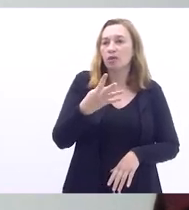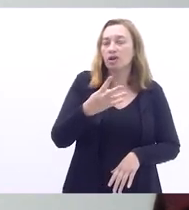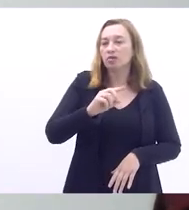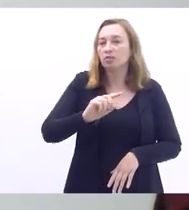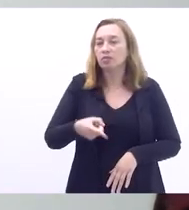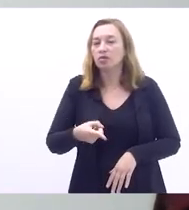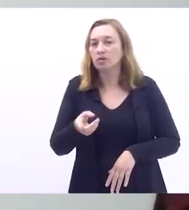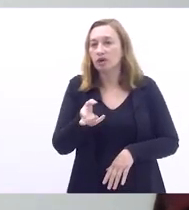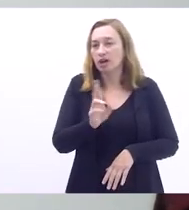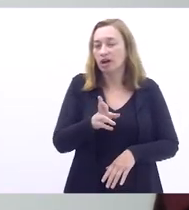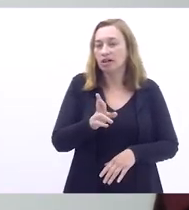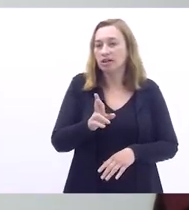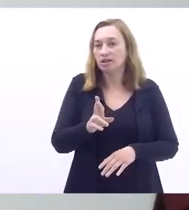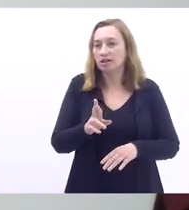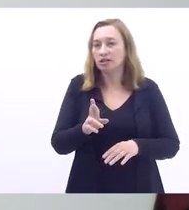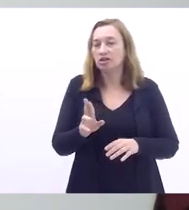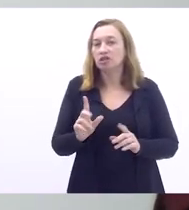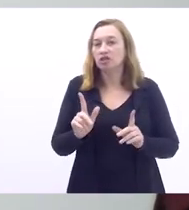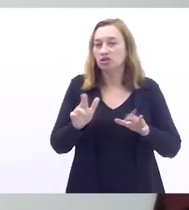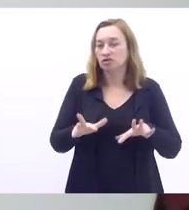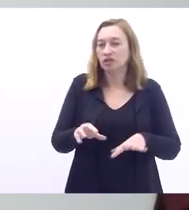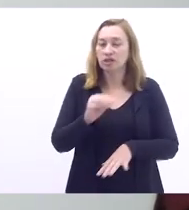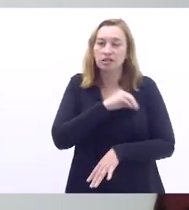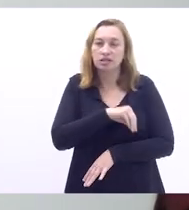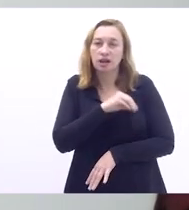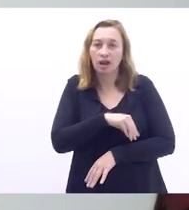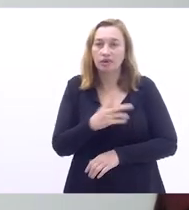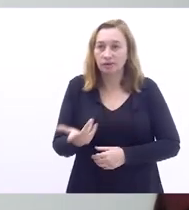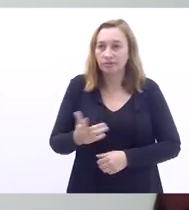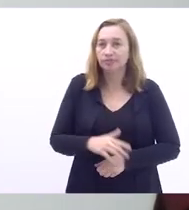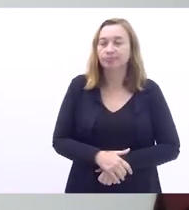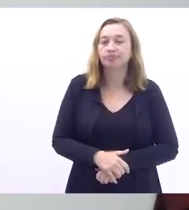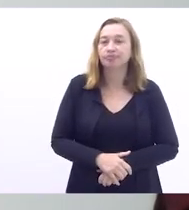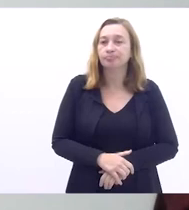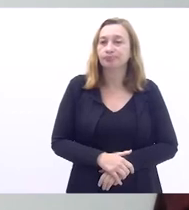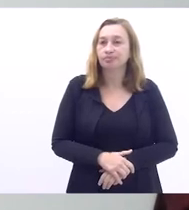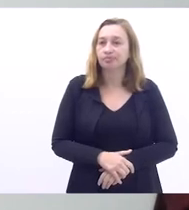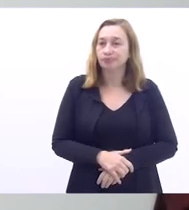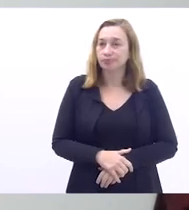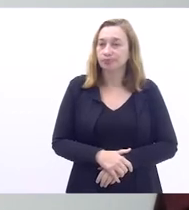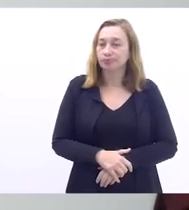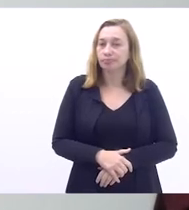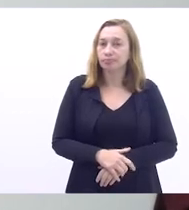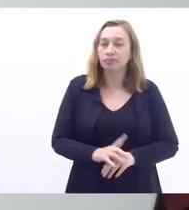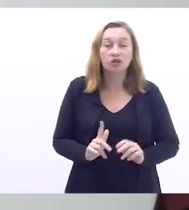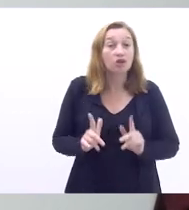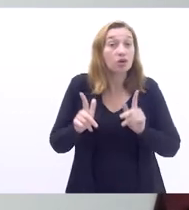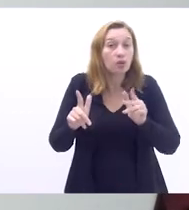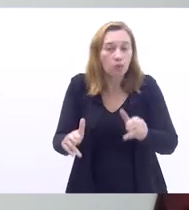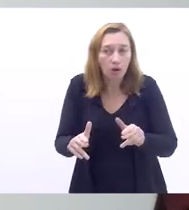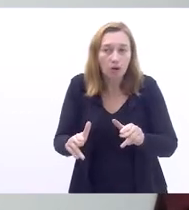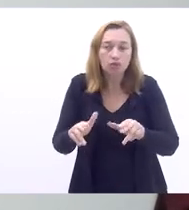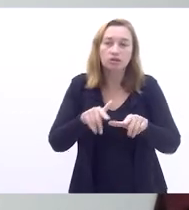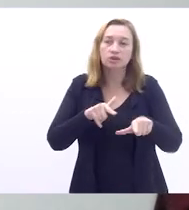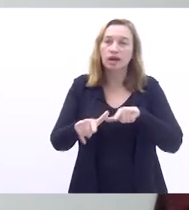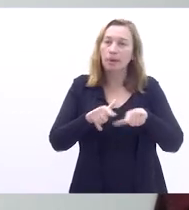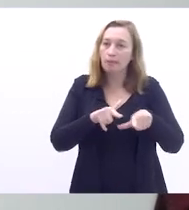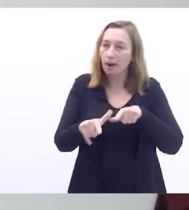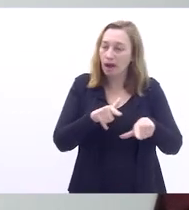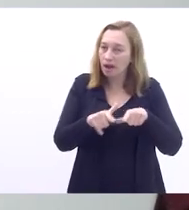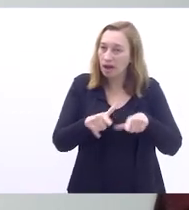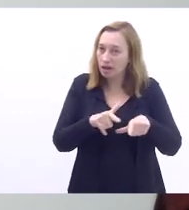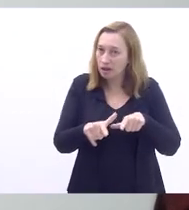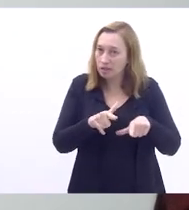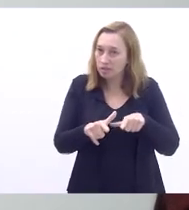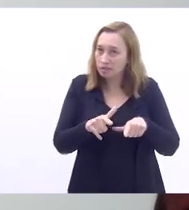na sua coirmã na UERJ né com cargos extremamente idênticos quadros